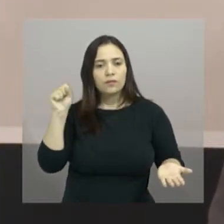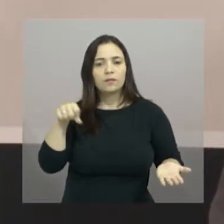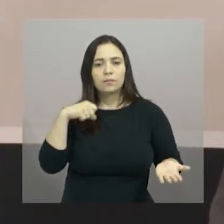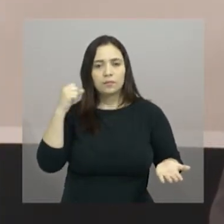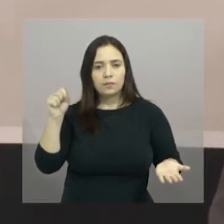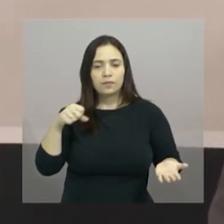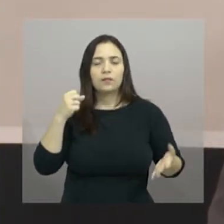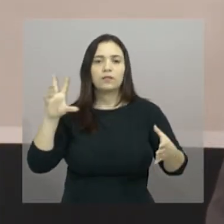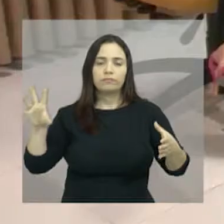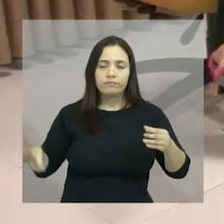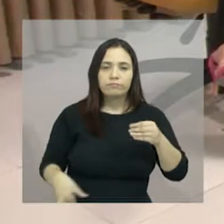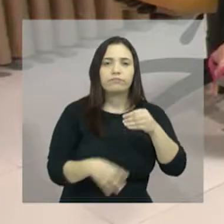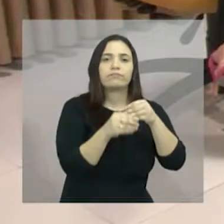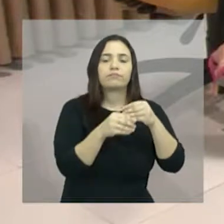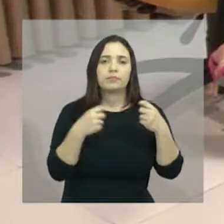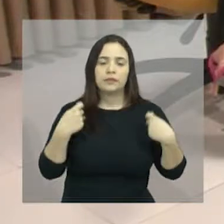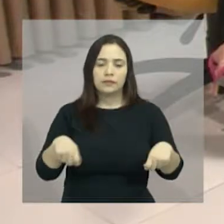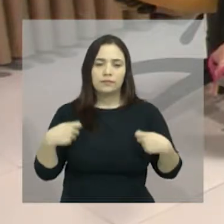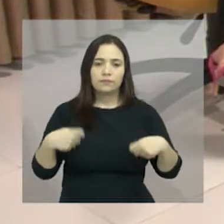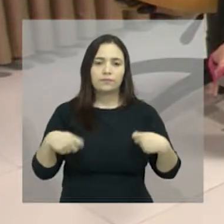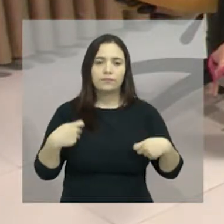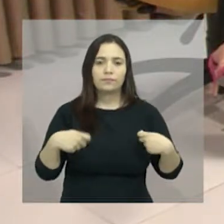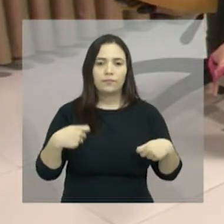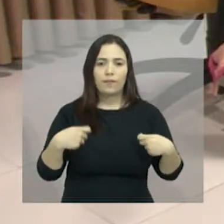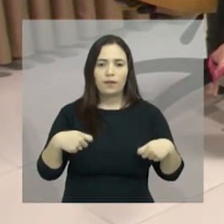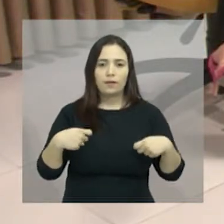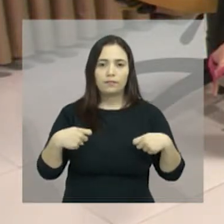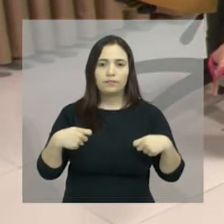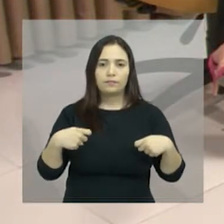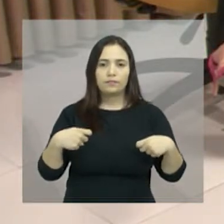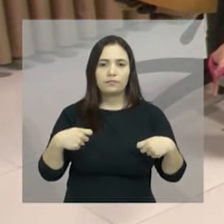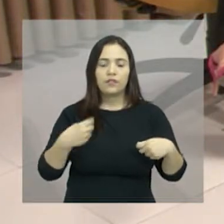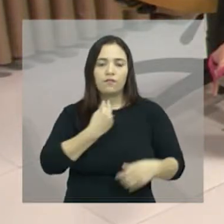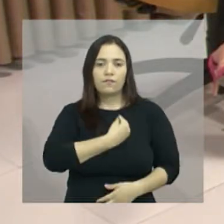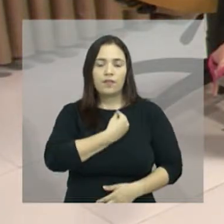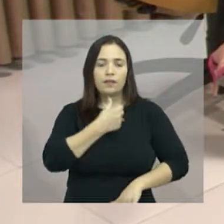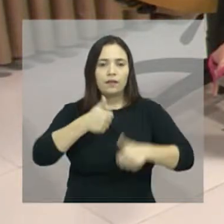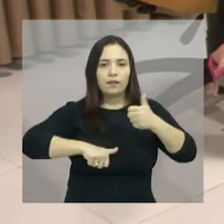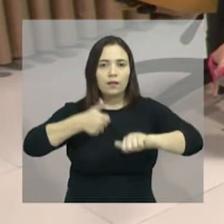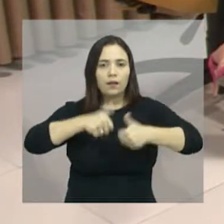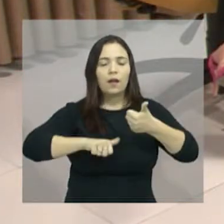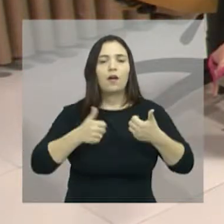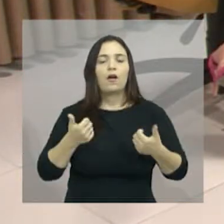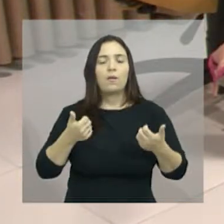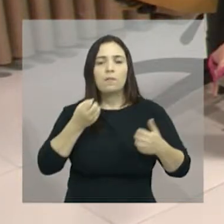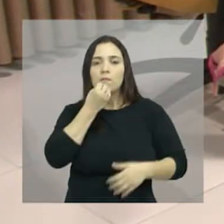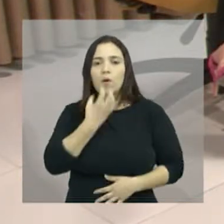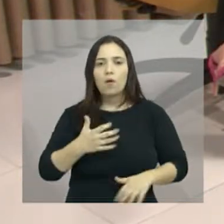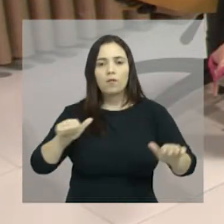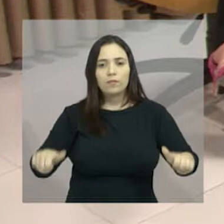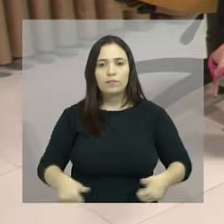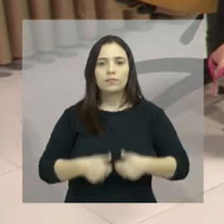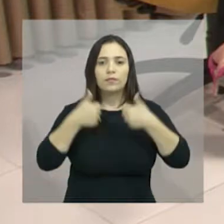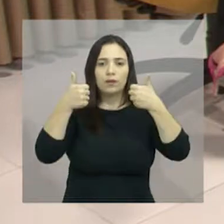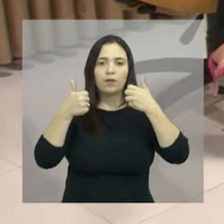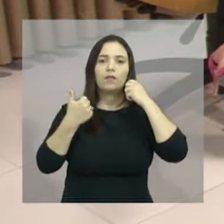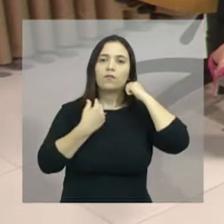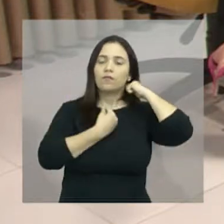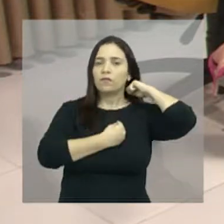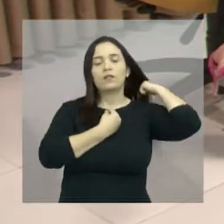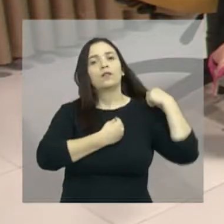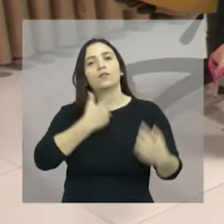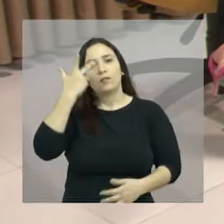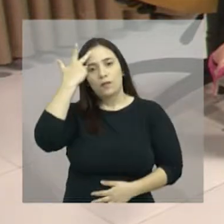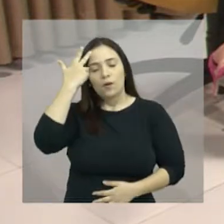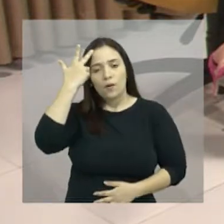disposição para que essas mulheres possam ter, de fato, aí o retorno a uma qualidade de vida agradável, que de fato possam viver normalmente,